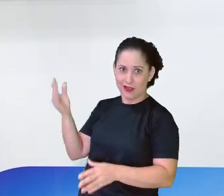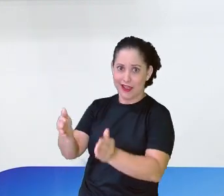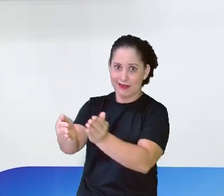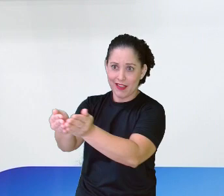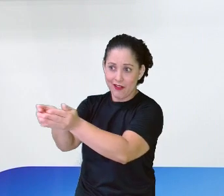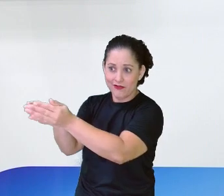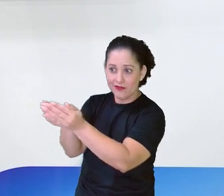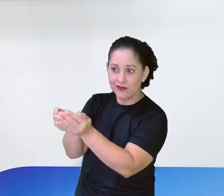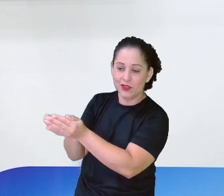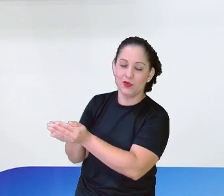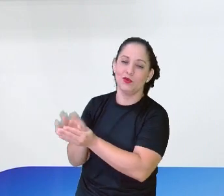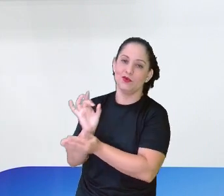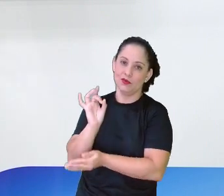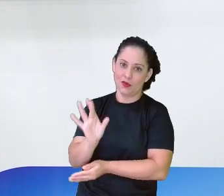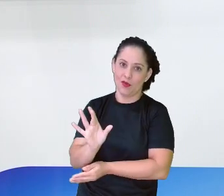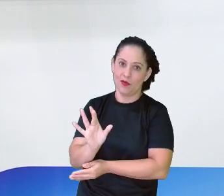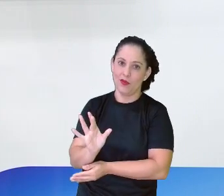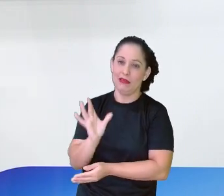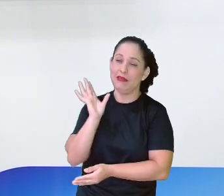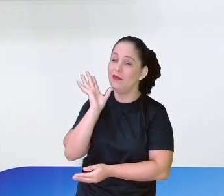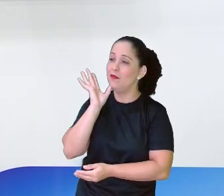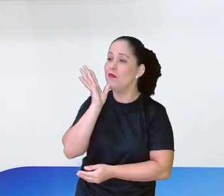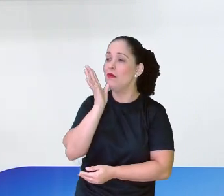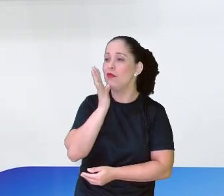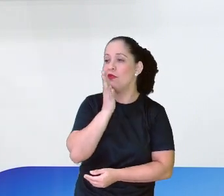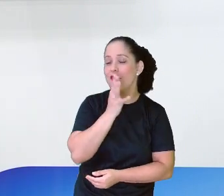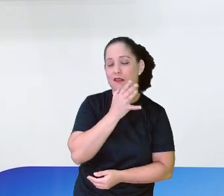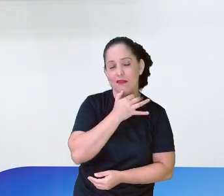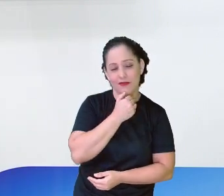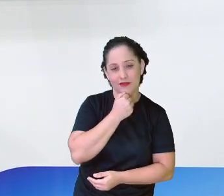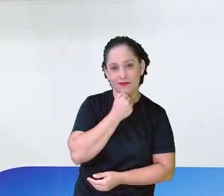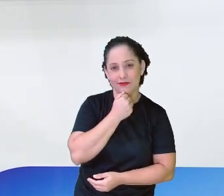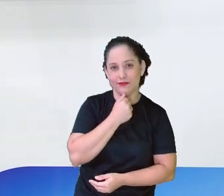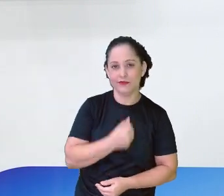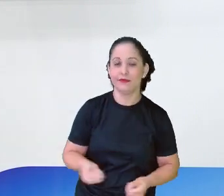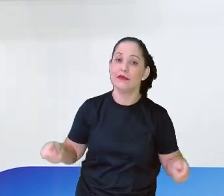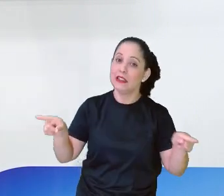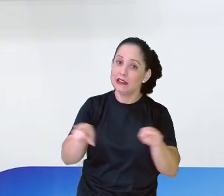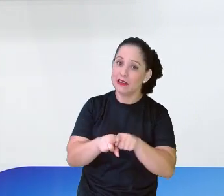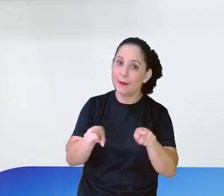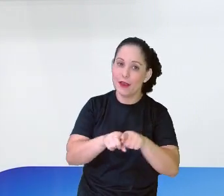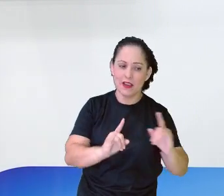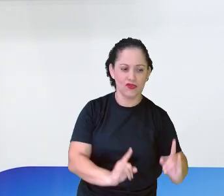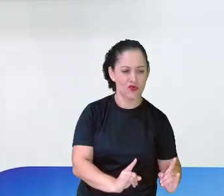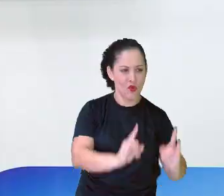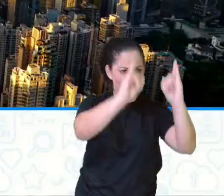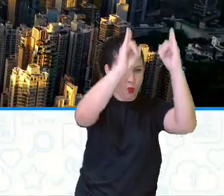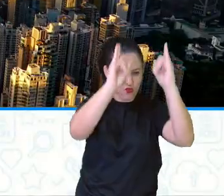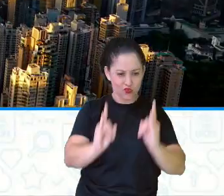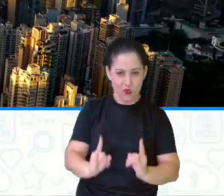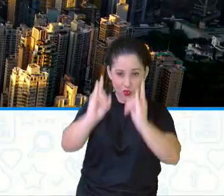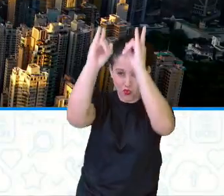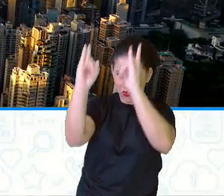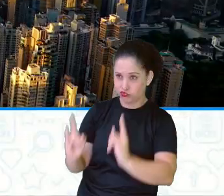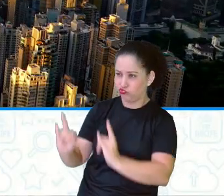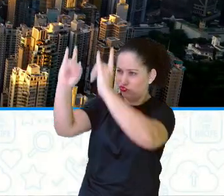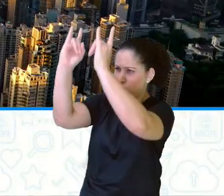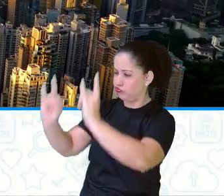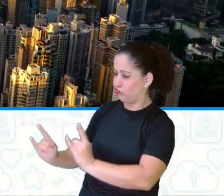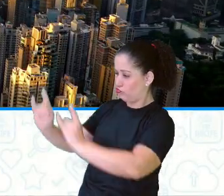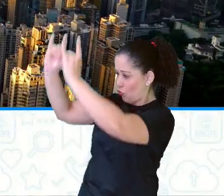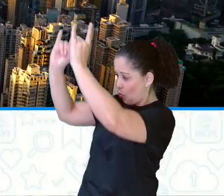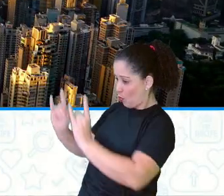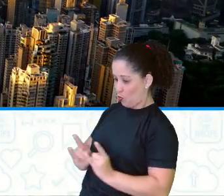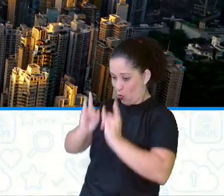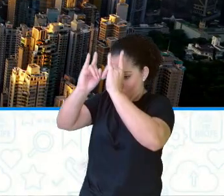rápida. Também, como eu falei aqui, as construções estão cada vez maiores, porque o homem está sabendo como